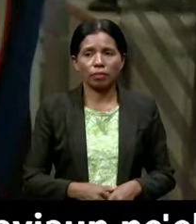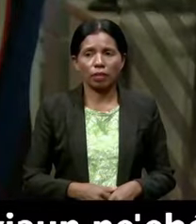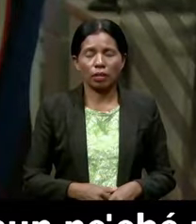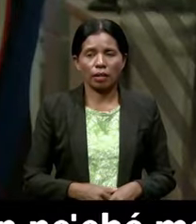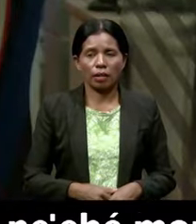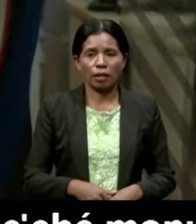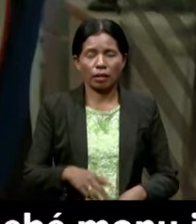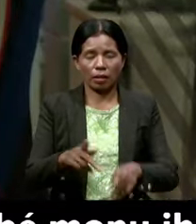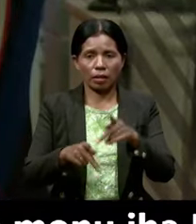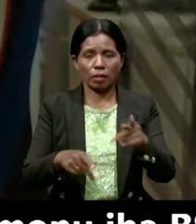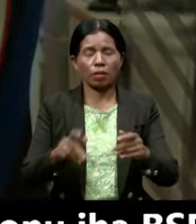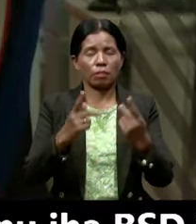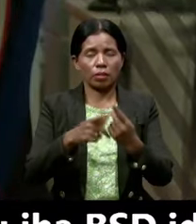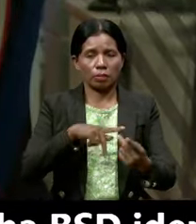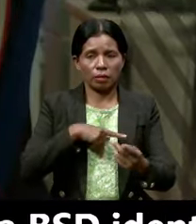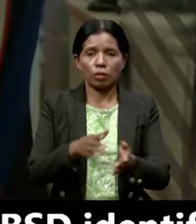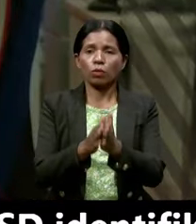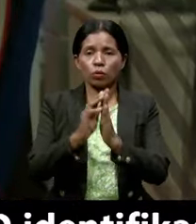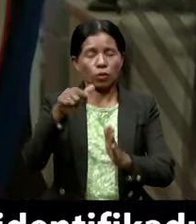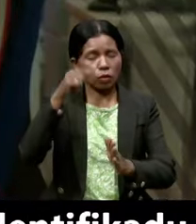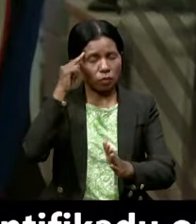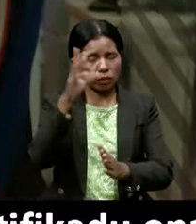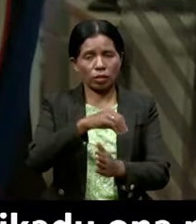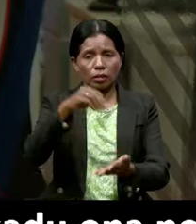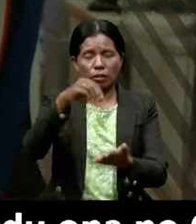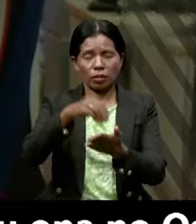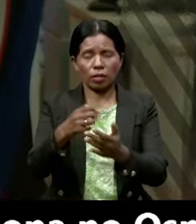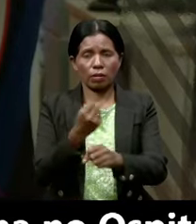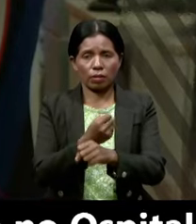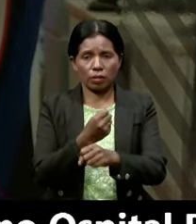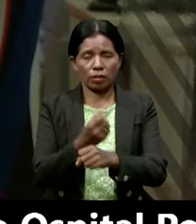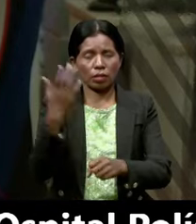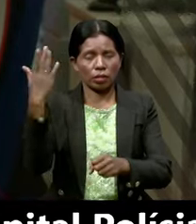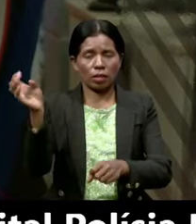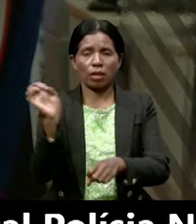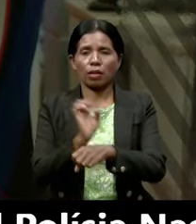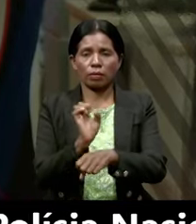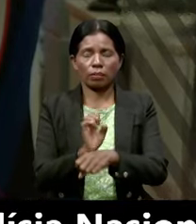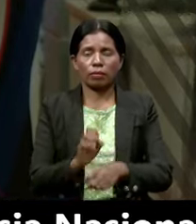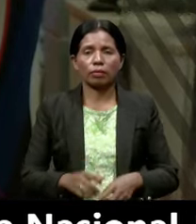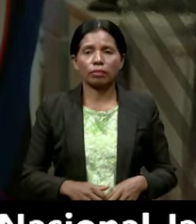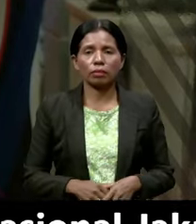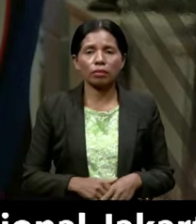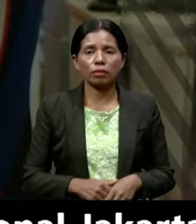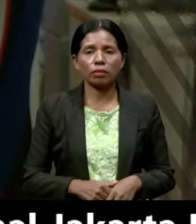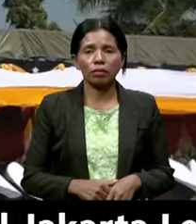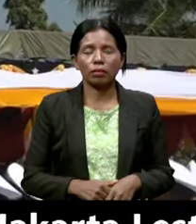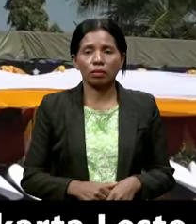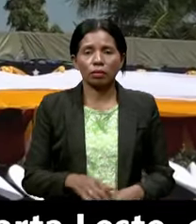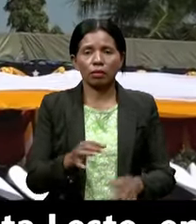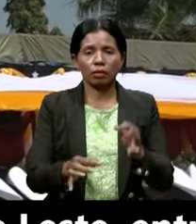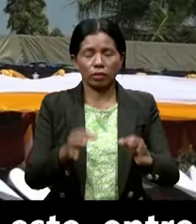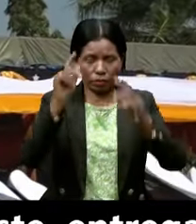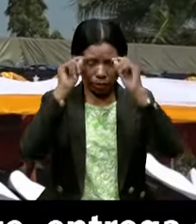Academista do setor privado russo governo ato investe mais iha setor economia. Mas que